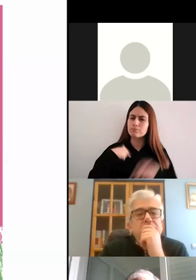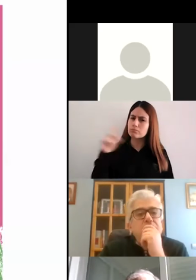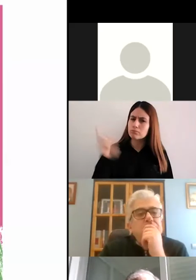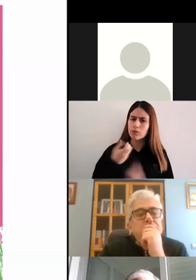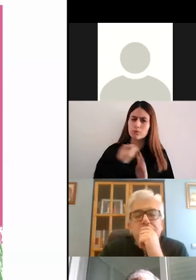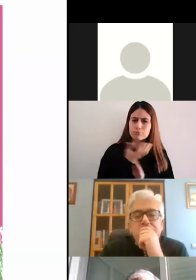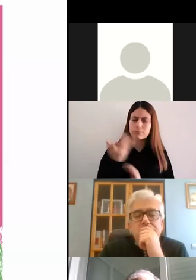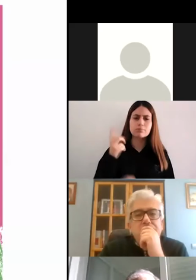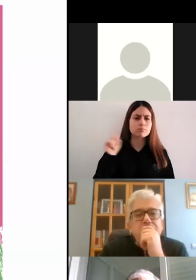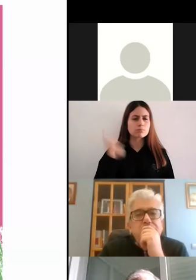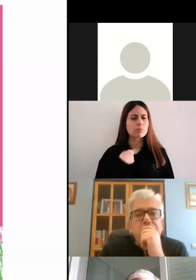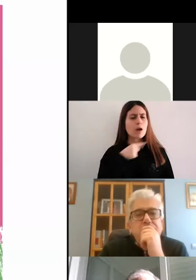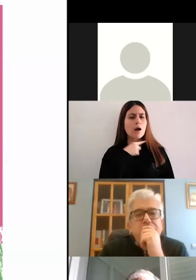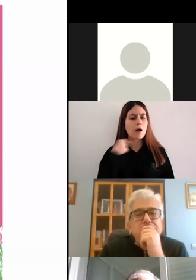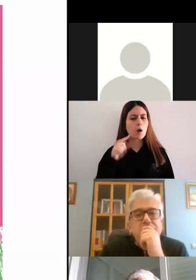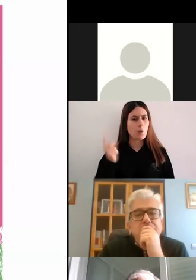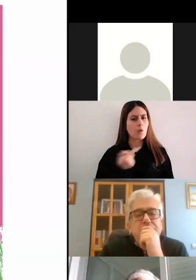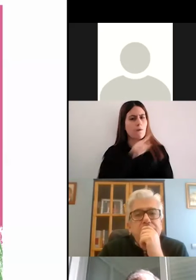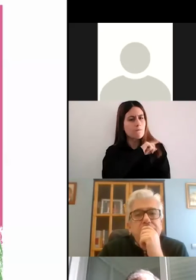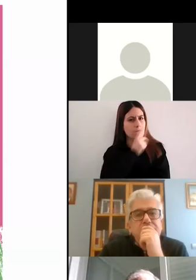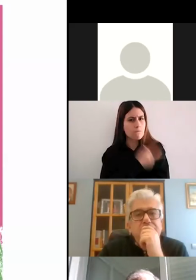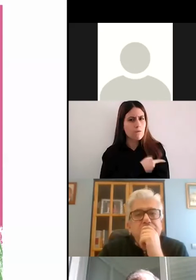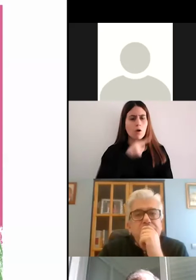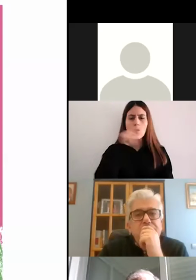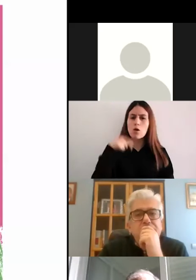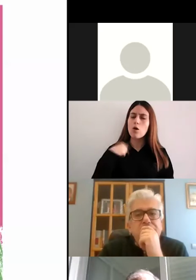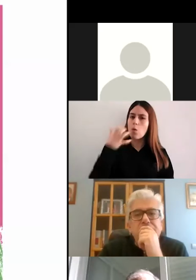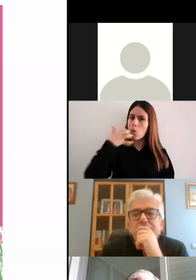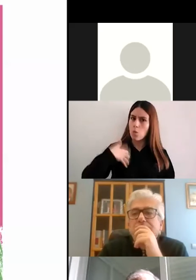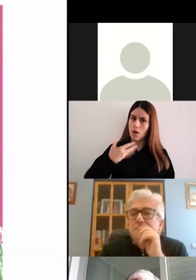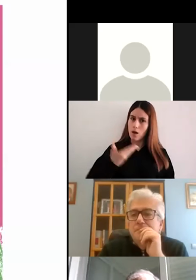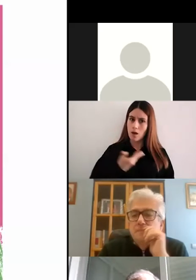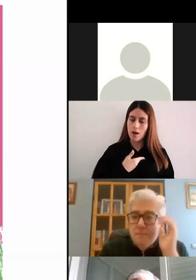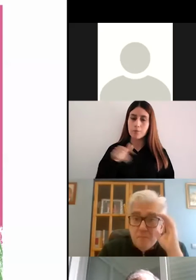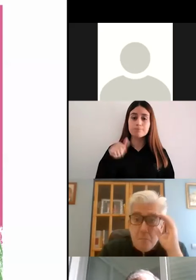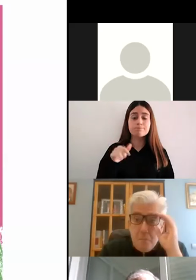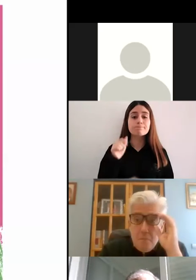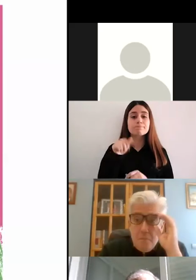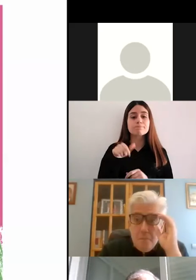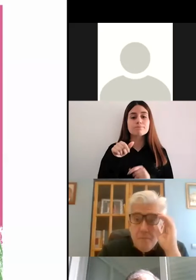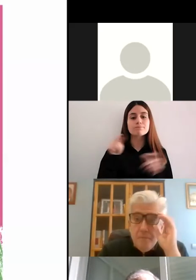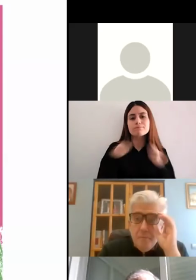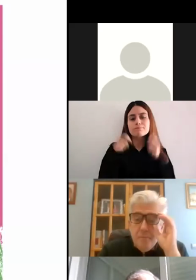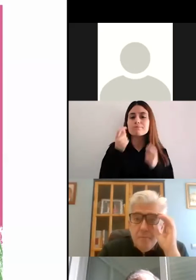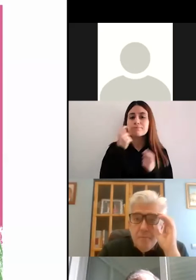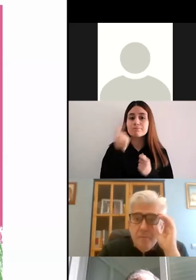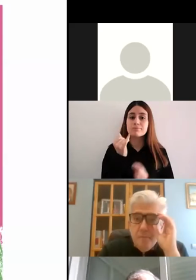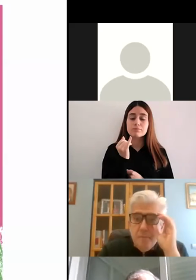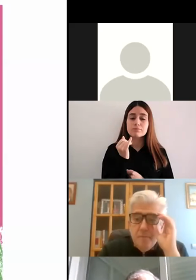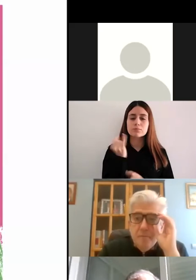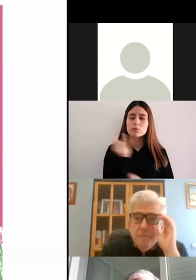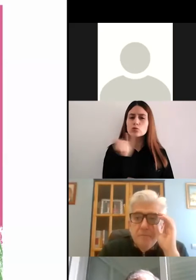Somos Raros, Somos Fortes e Estamos Orgulhosos. É uma iniciativa conjunta do Instituto Nacional de Saúde Dr. Ricardo Jorge, com